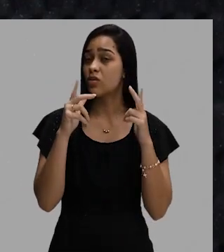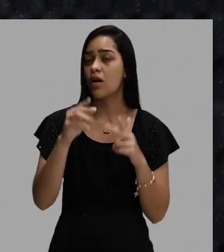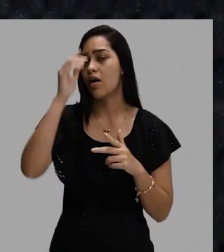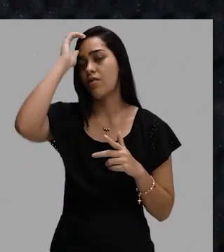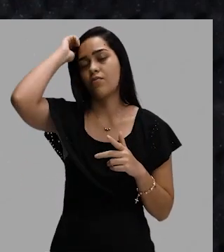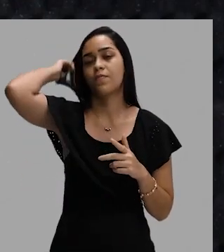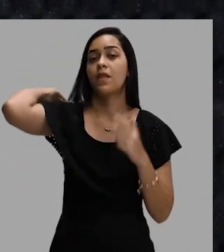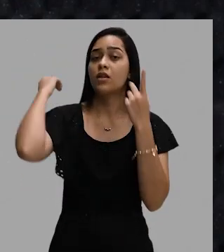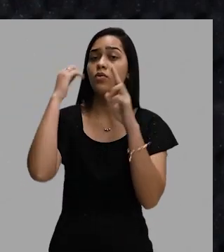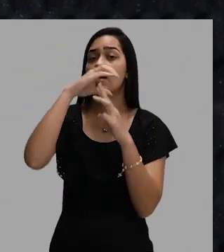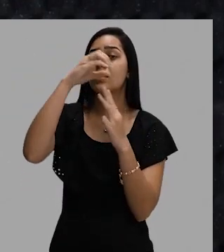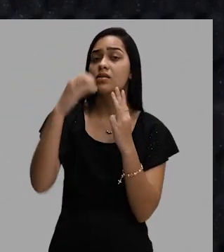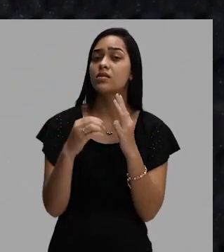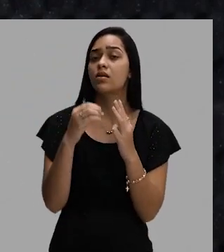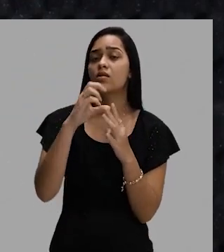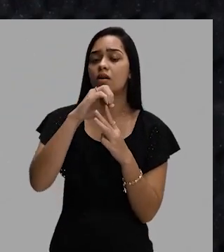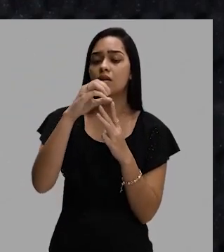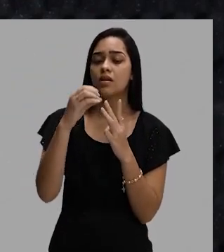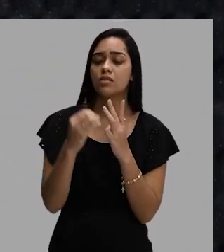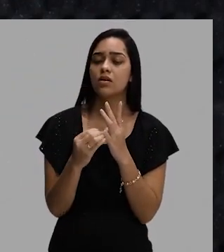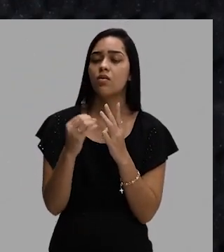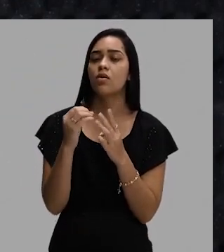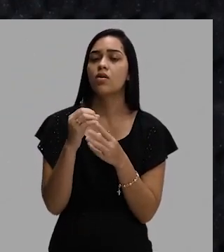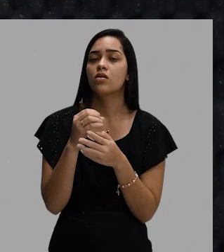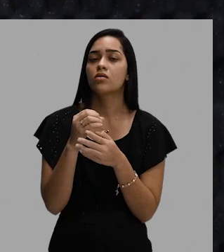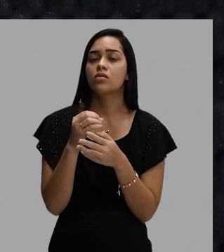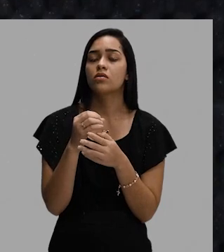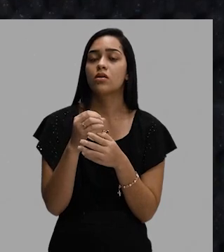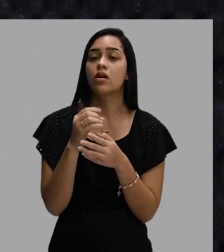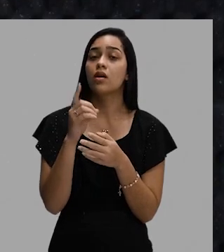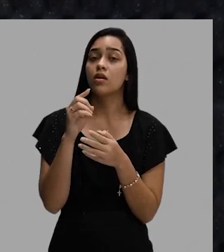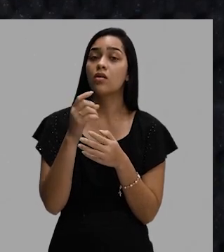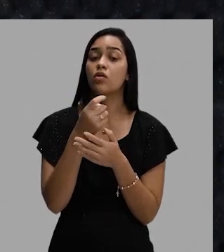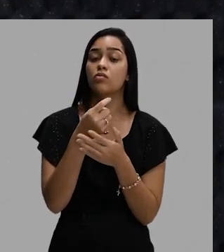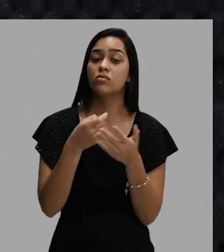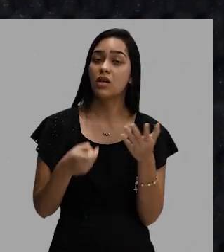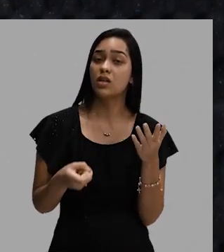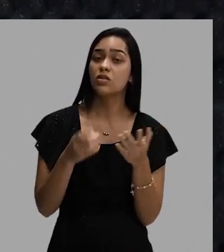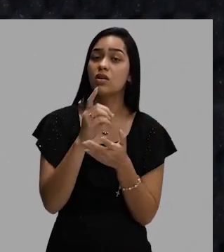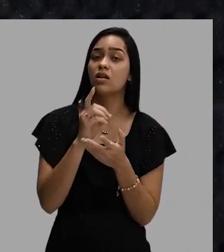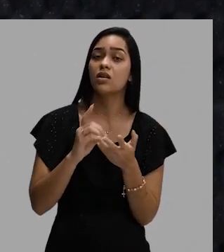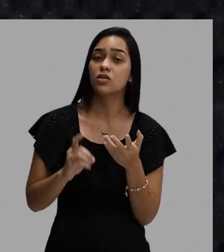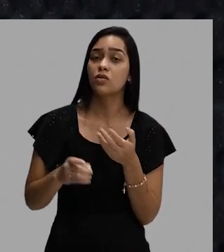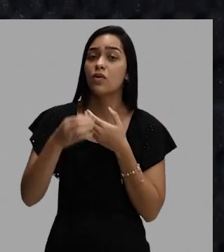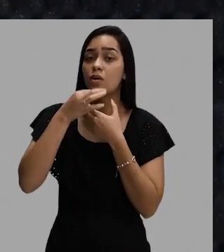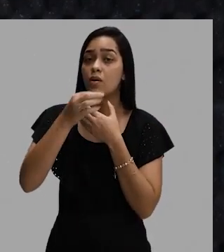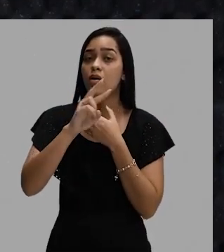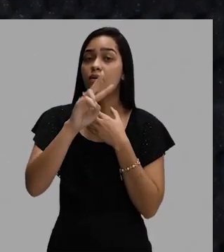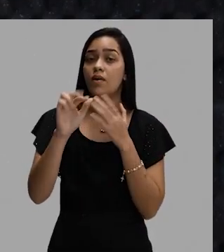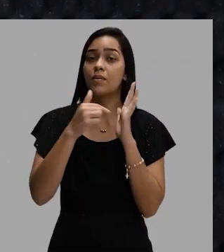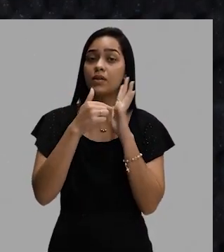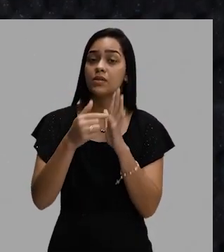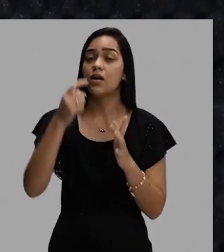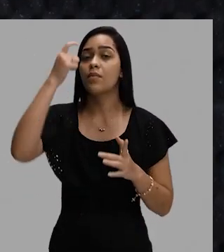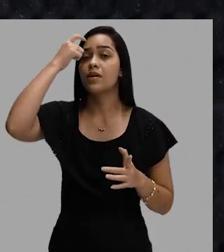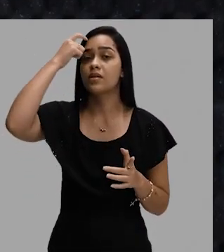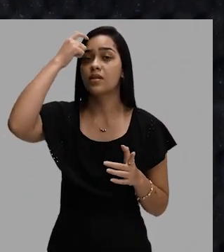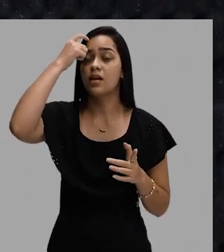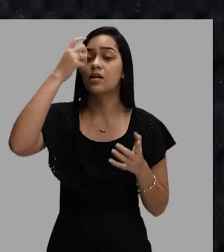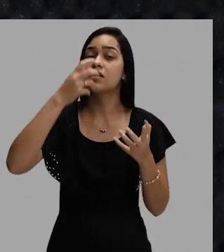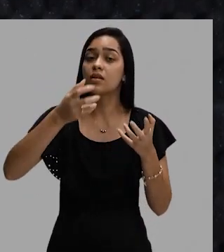sua redação de Enem é um texto dissertativo, argumentativo, onde você vai apresentar uma ideia